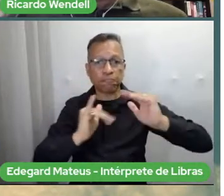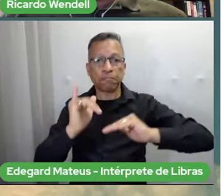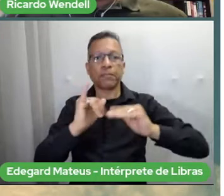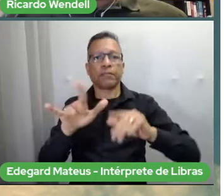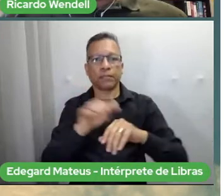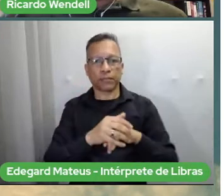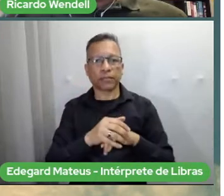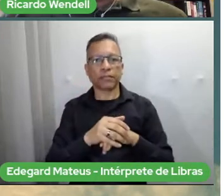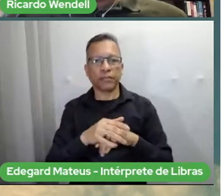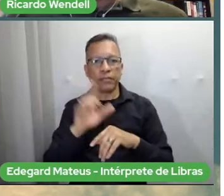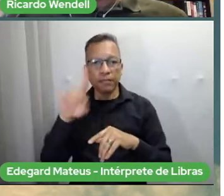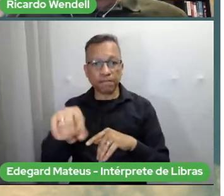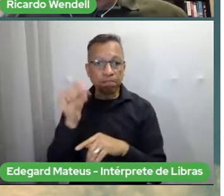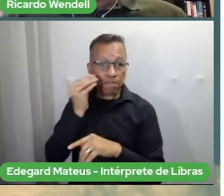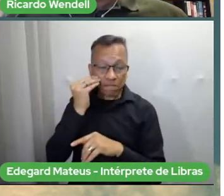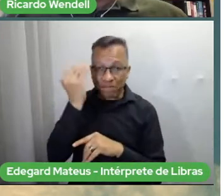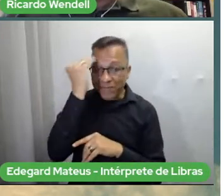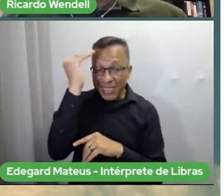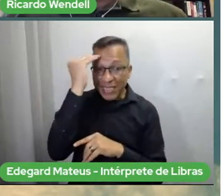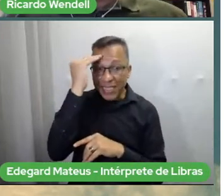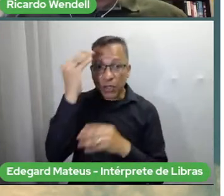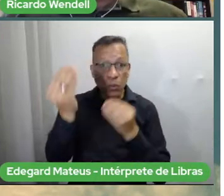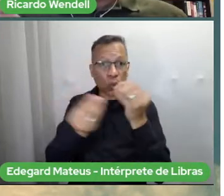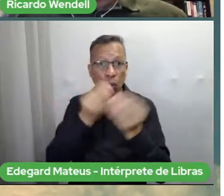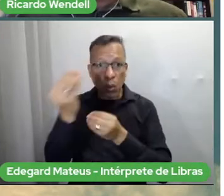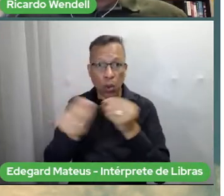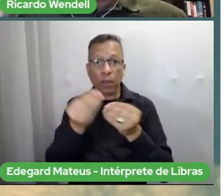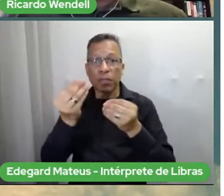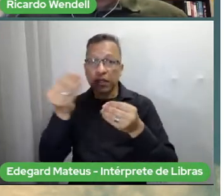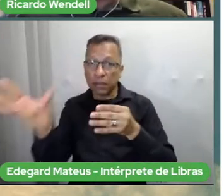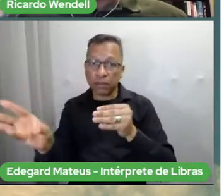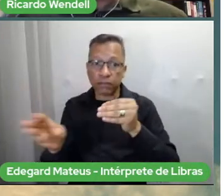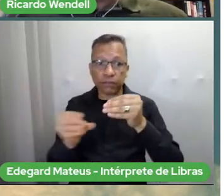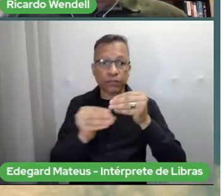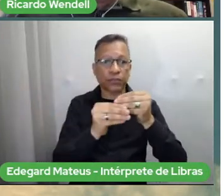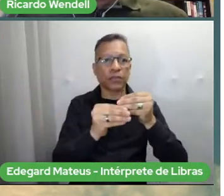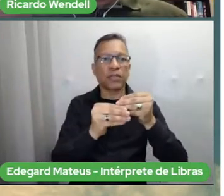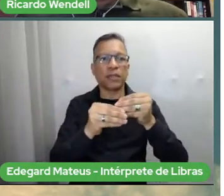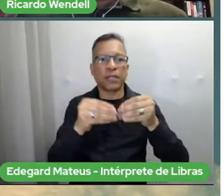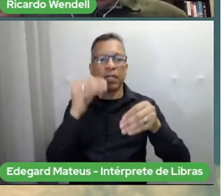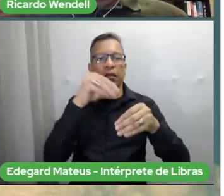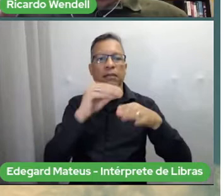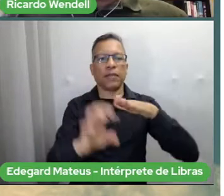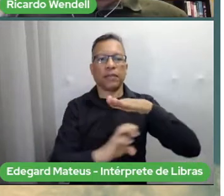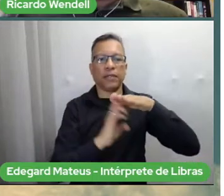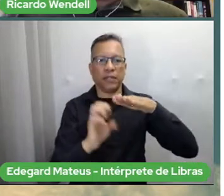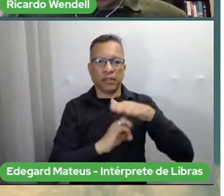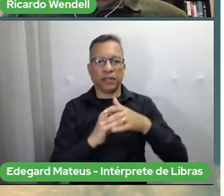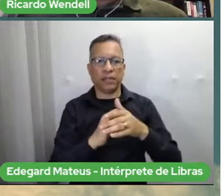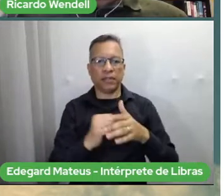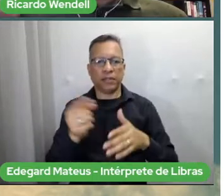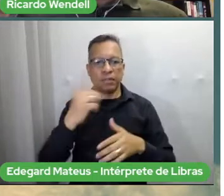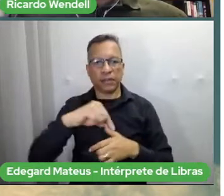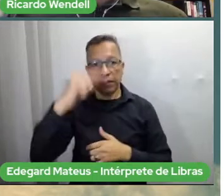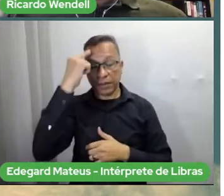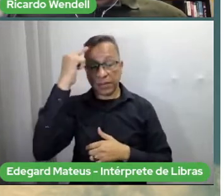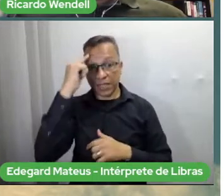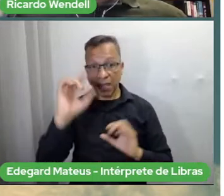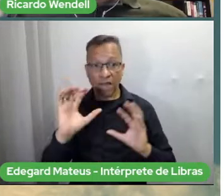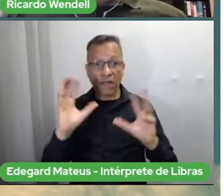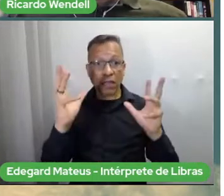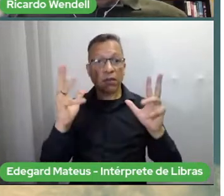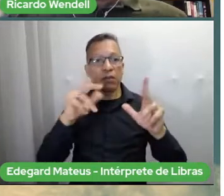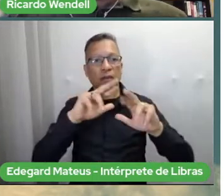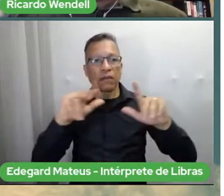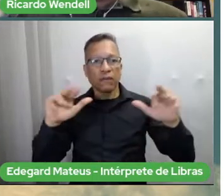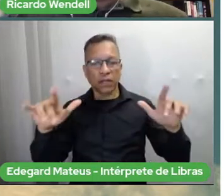gente está tentando entender como trazer Data Mesh para uma empresa, né, para um negócio. Então, a gente vai pensar em event storming, vai pensar em atividades de